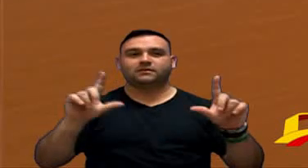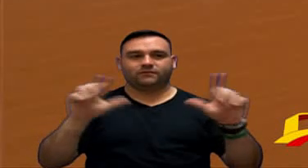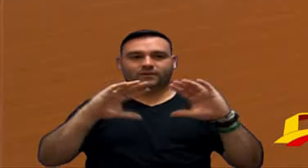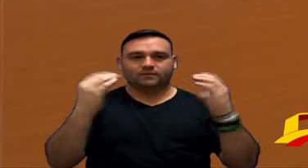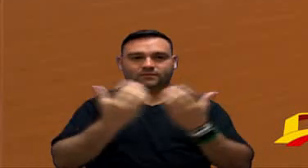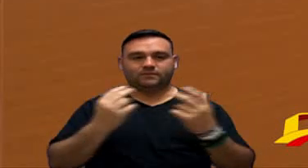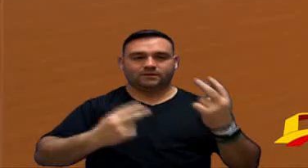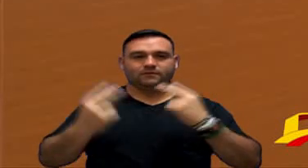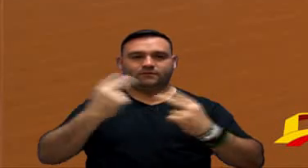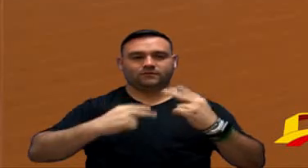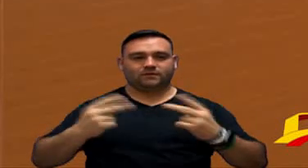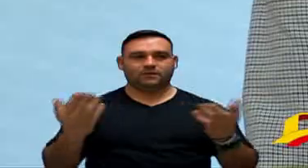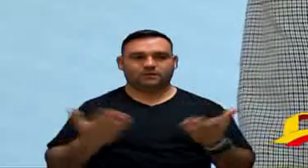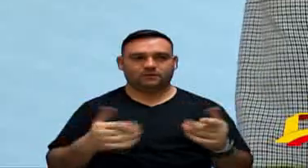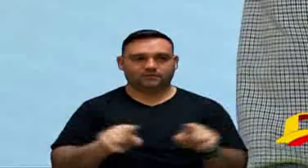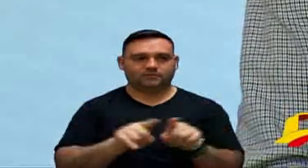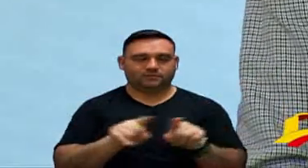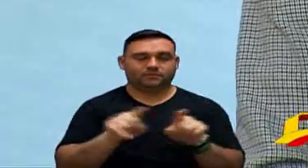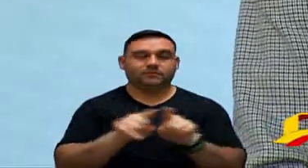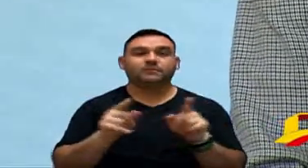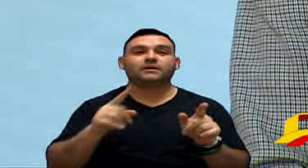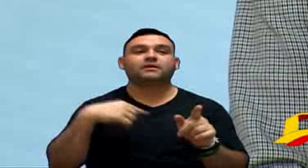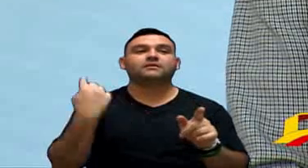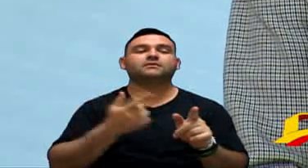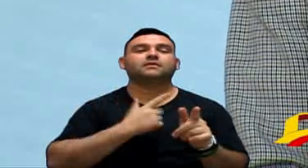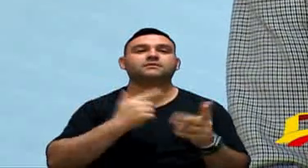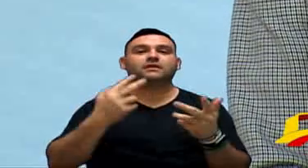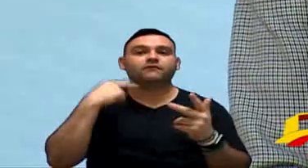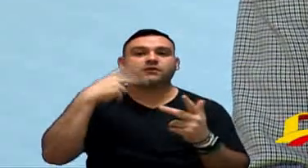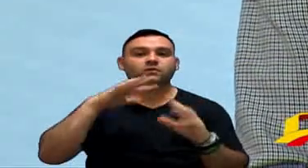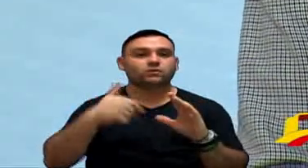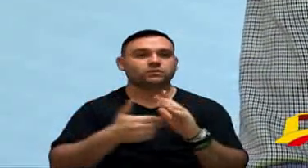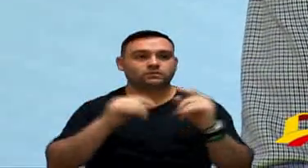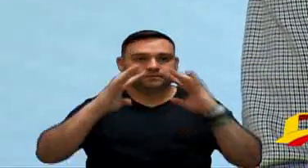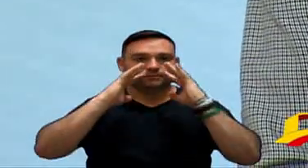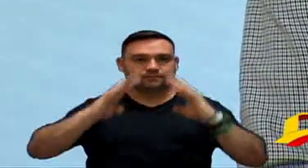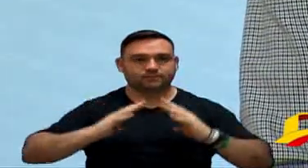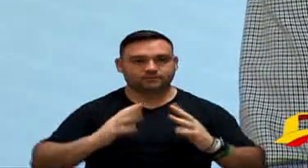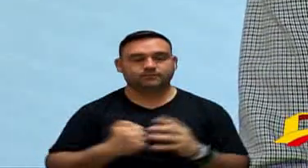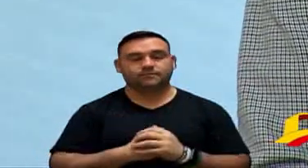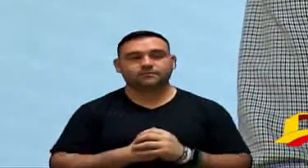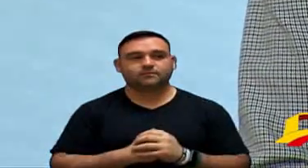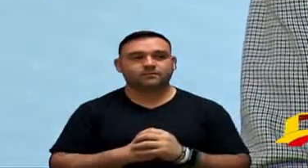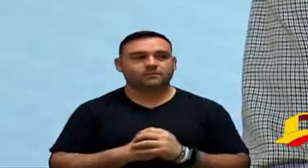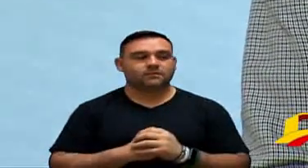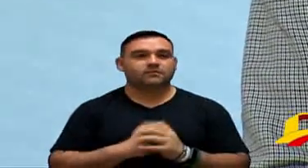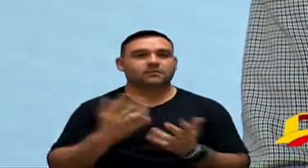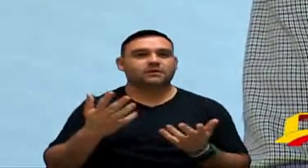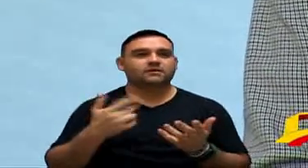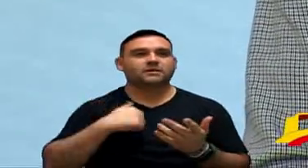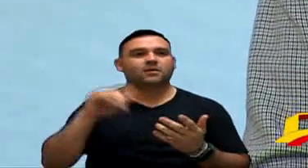eu pensei que haveria alguma manifestação dos vereadores Mas pensei errado com